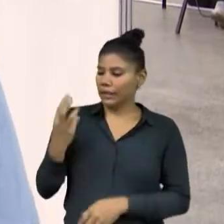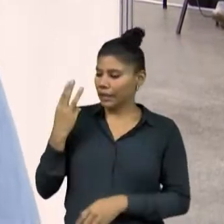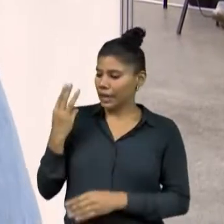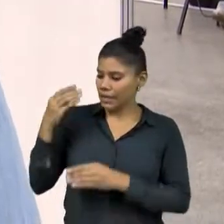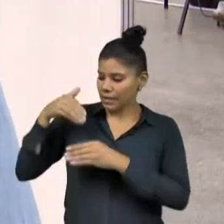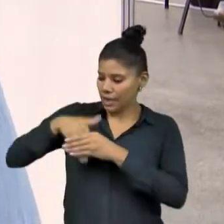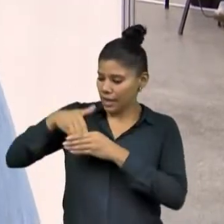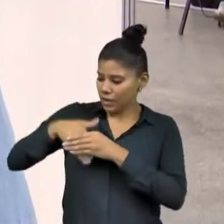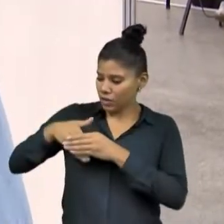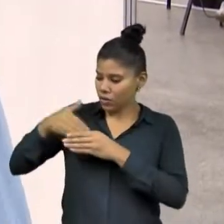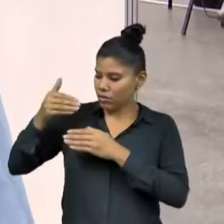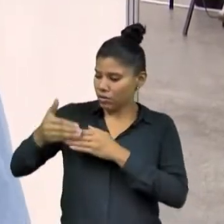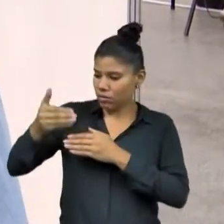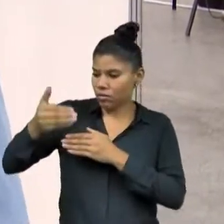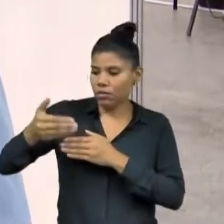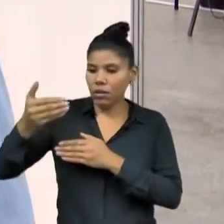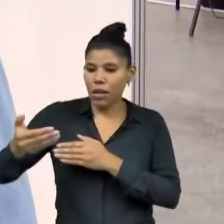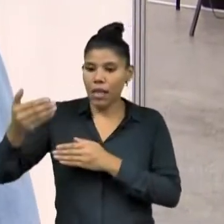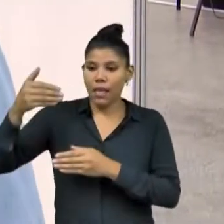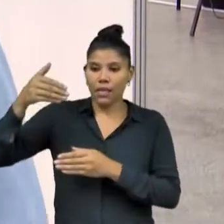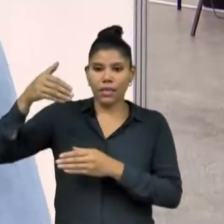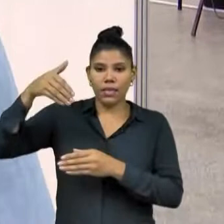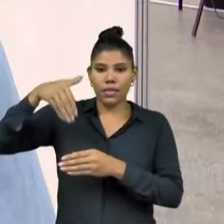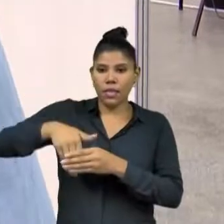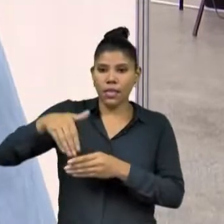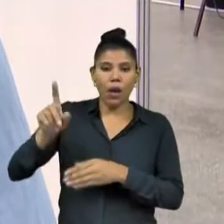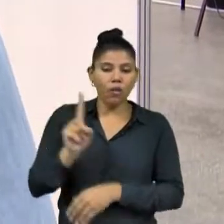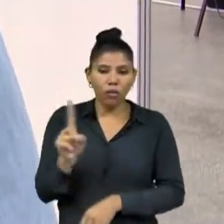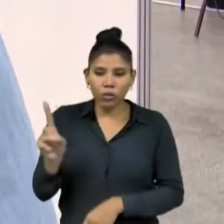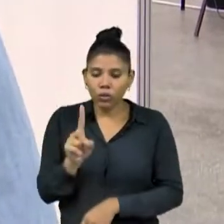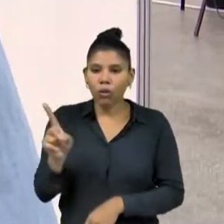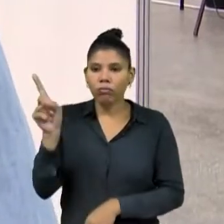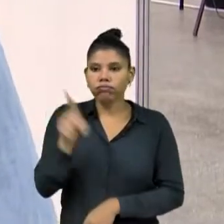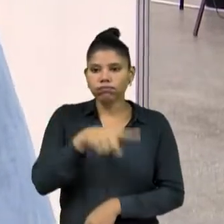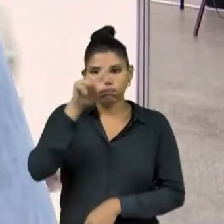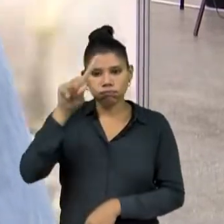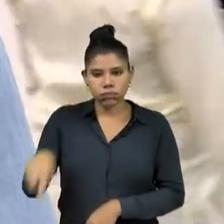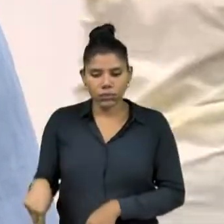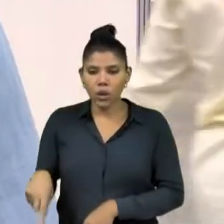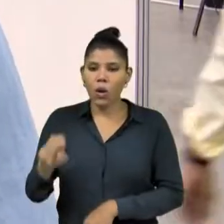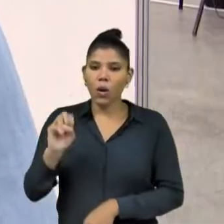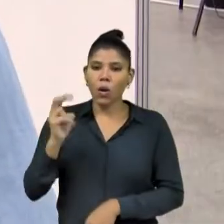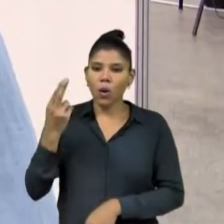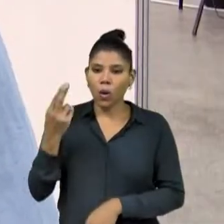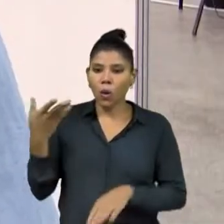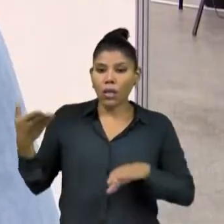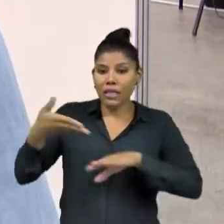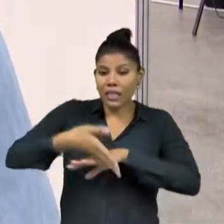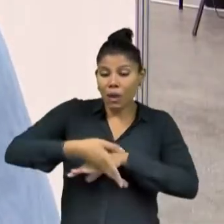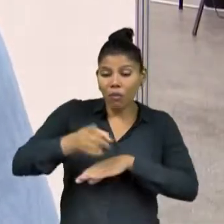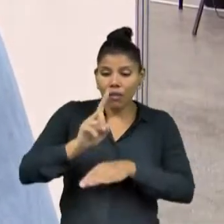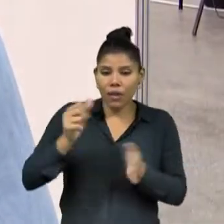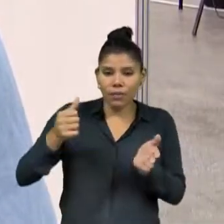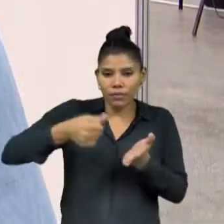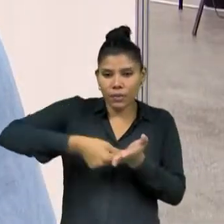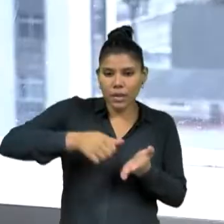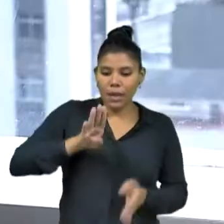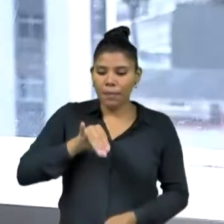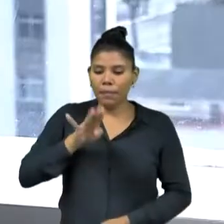consecutivas, e que não tenham comparecido à revisão biométrica, né, elas, nesse ano de 2022, elas não votariam. Então, elas precisam vir